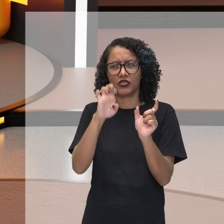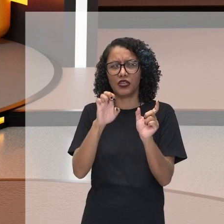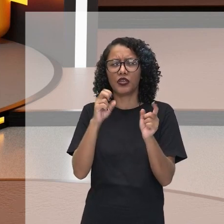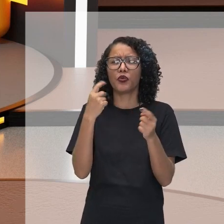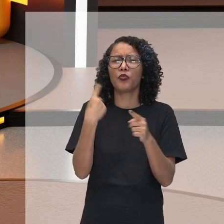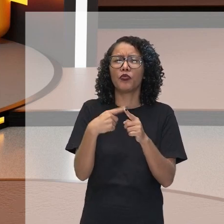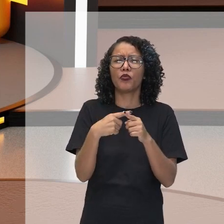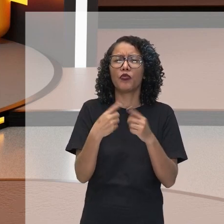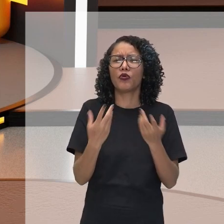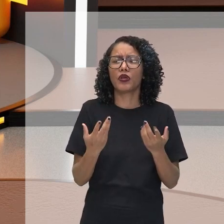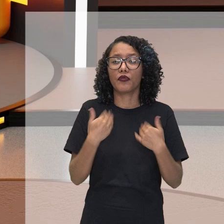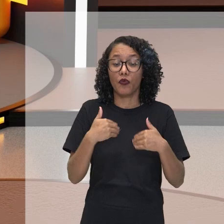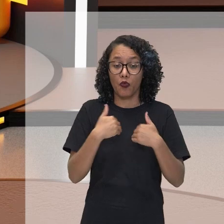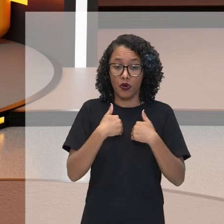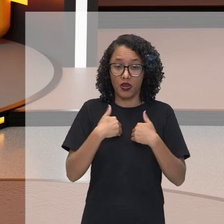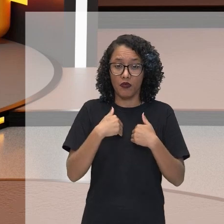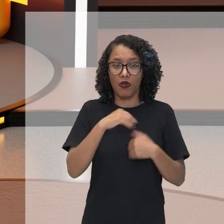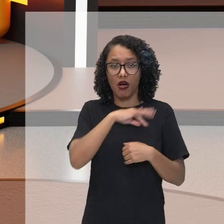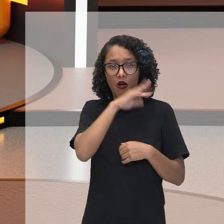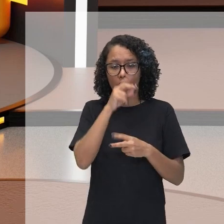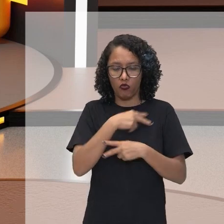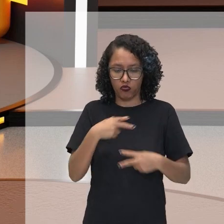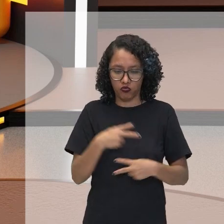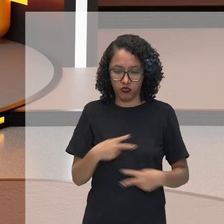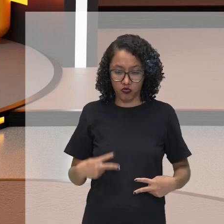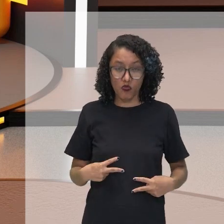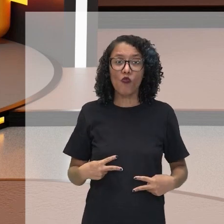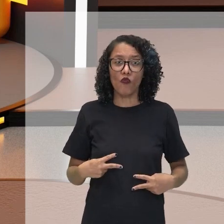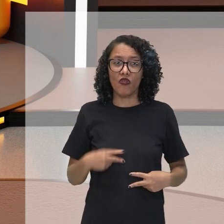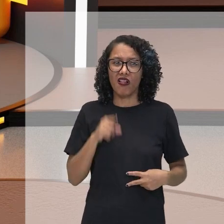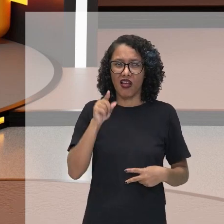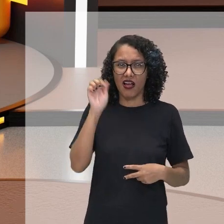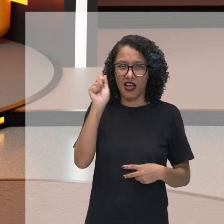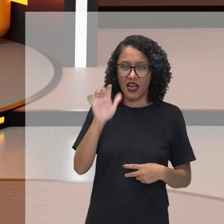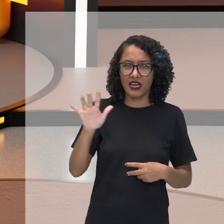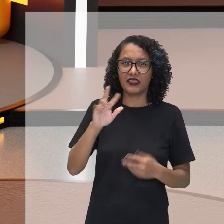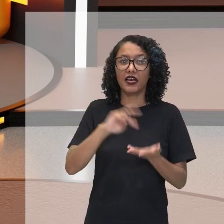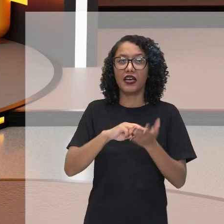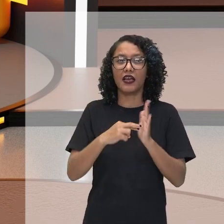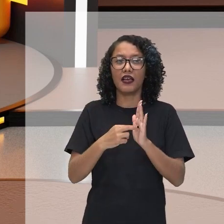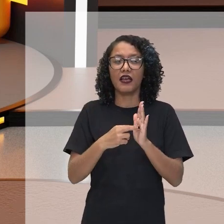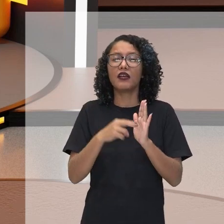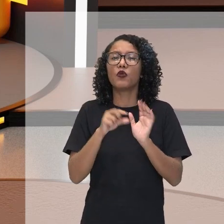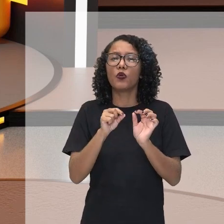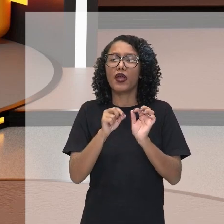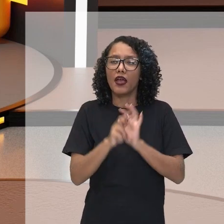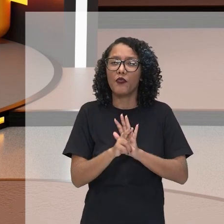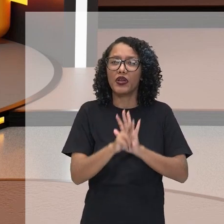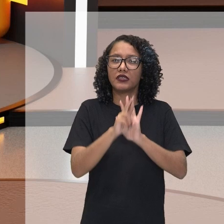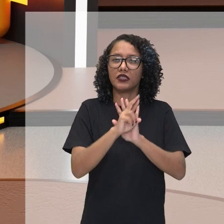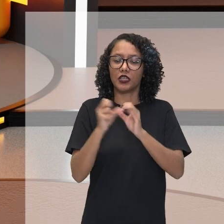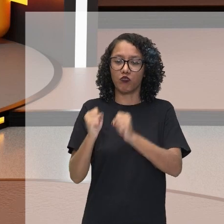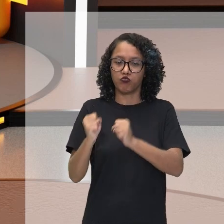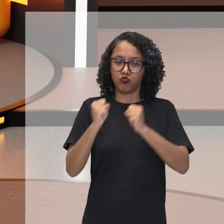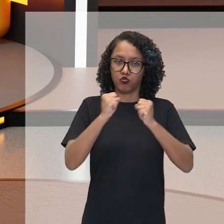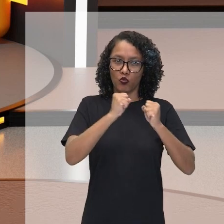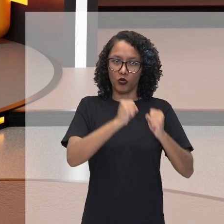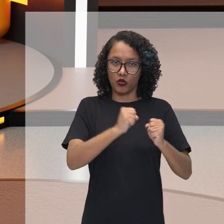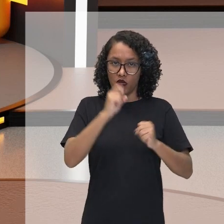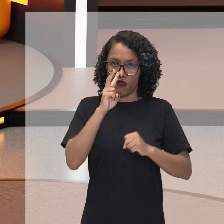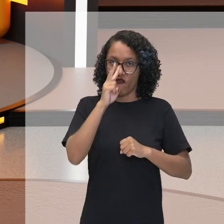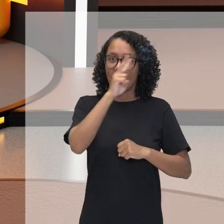O tigre na Ásia vai ter um grande poder, é um animal que tem grandes poderes.